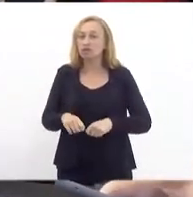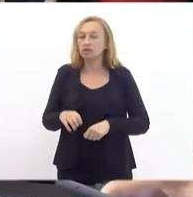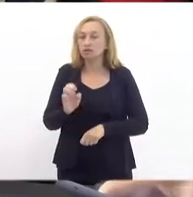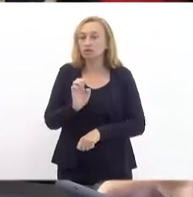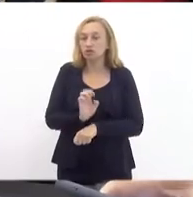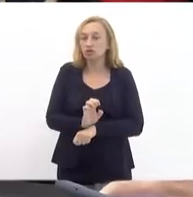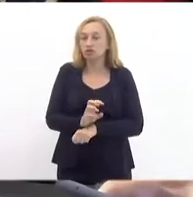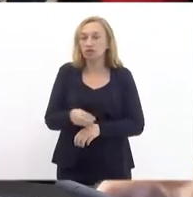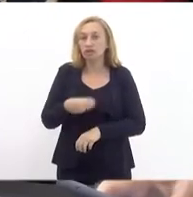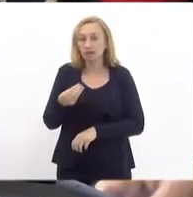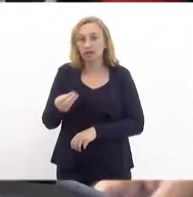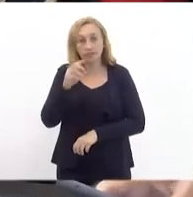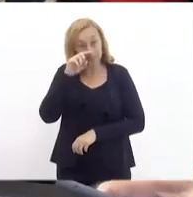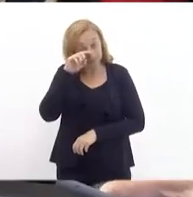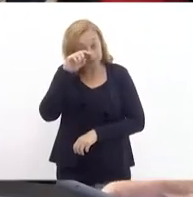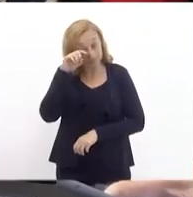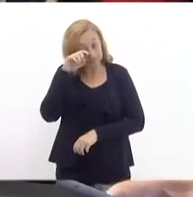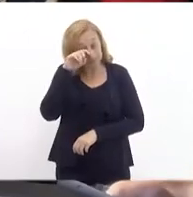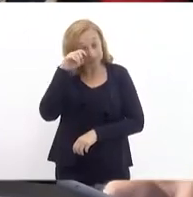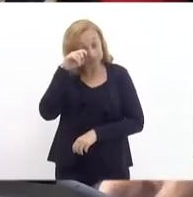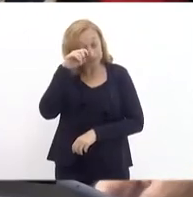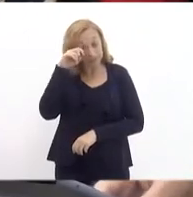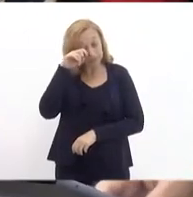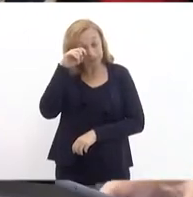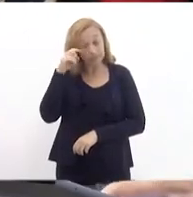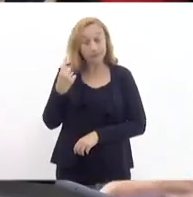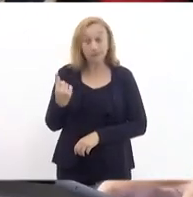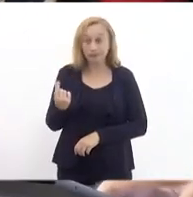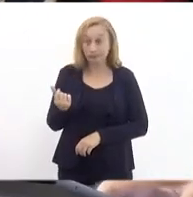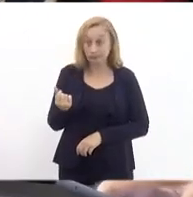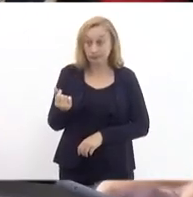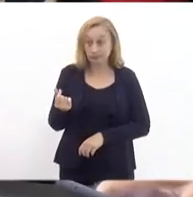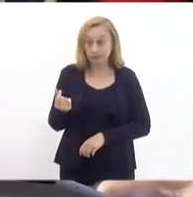dar. Porque a tarifa